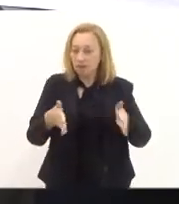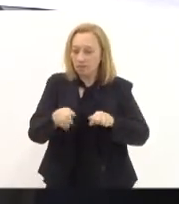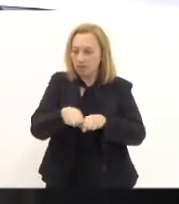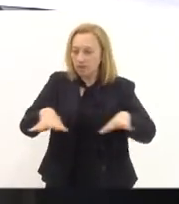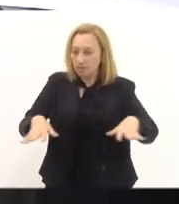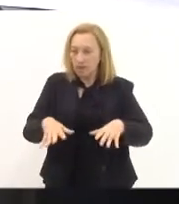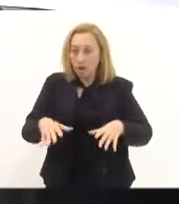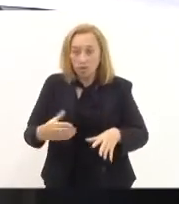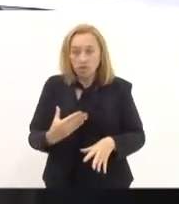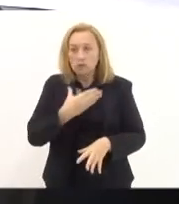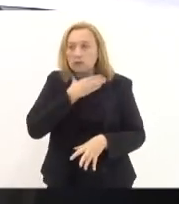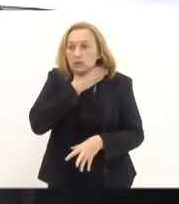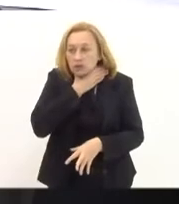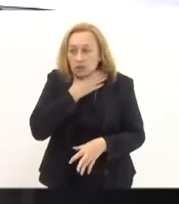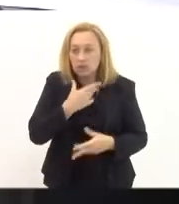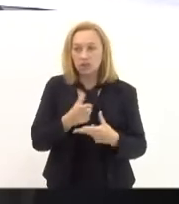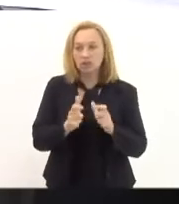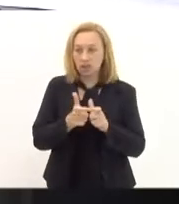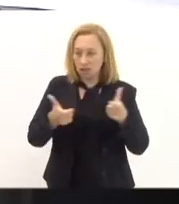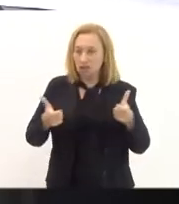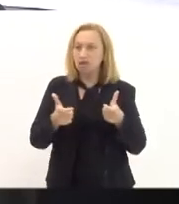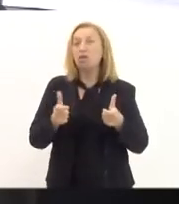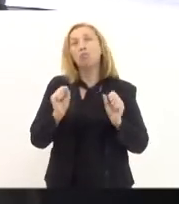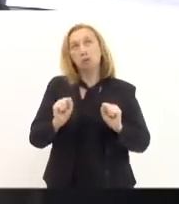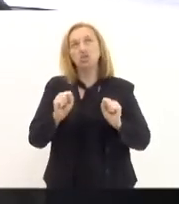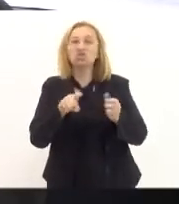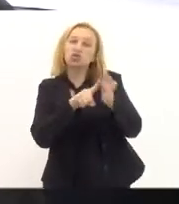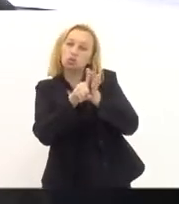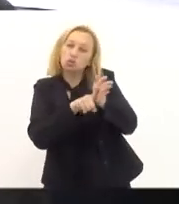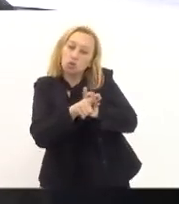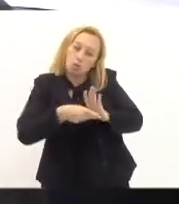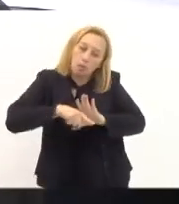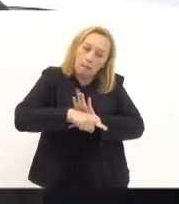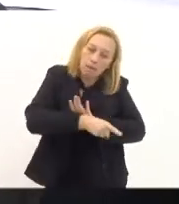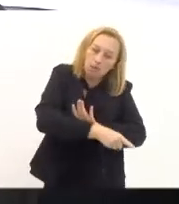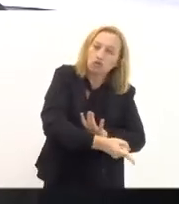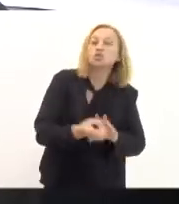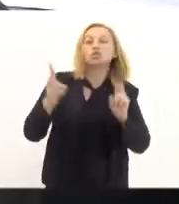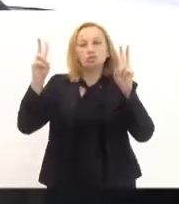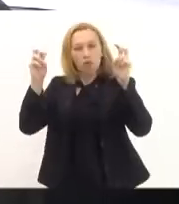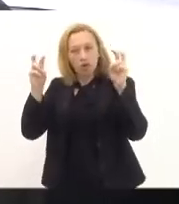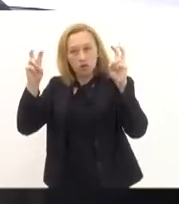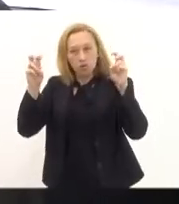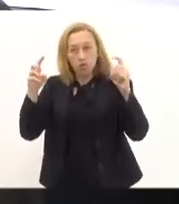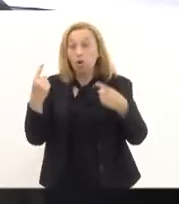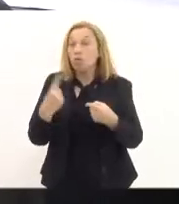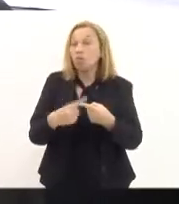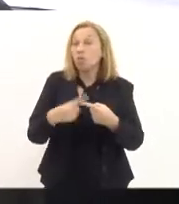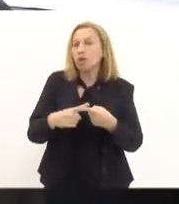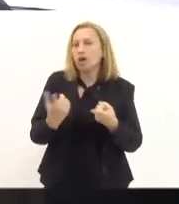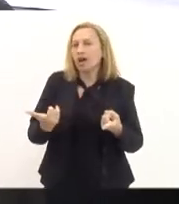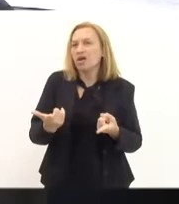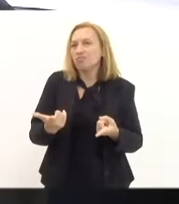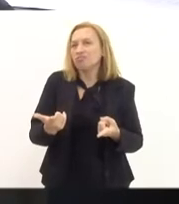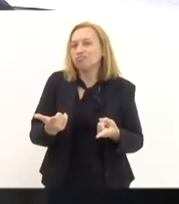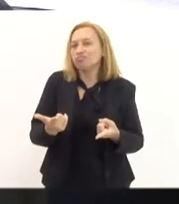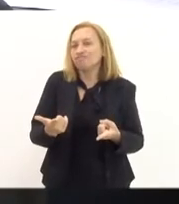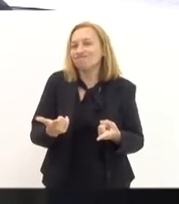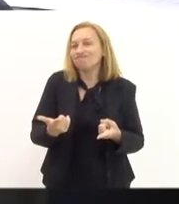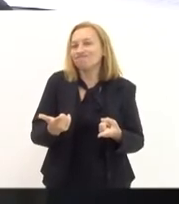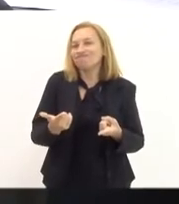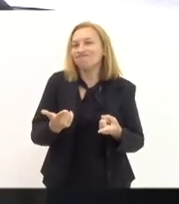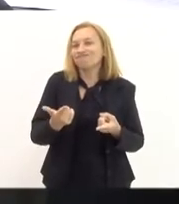agravou todas as suas questões Pode ser que já tem uma dar esses mais profundas sobre isso porque esse é o drama geral